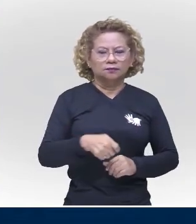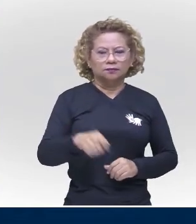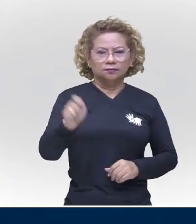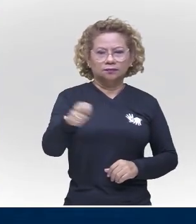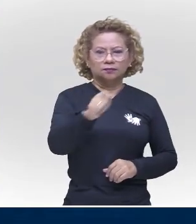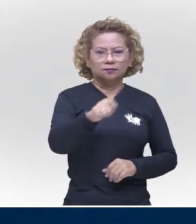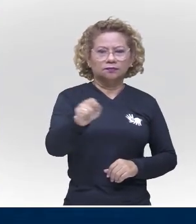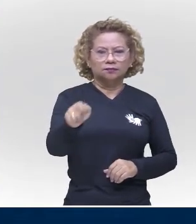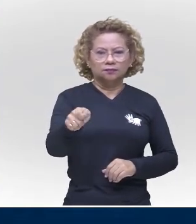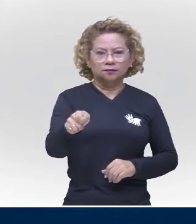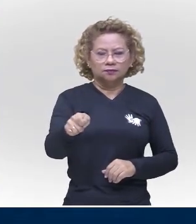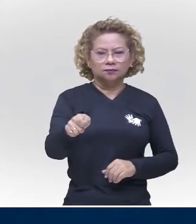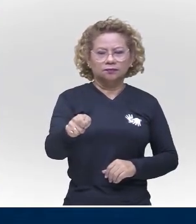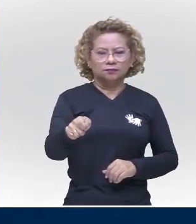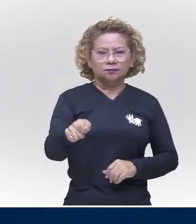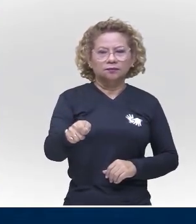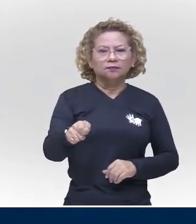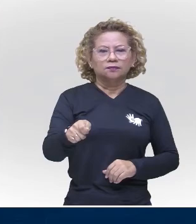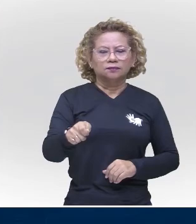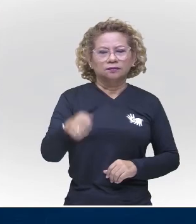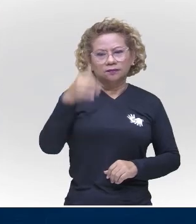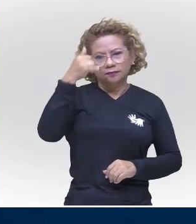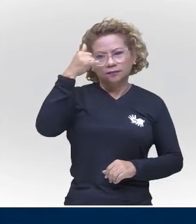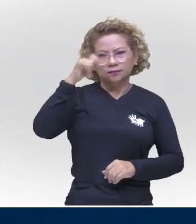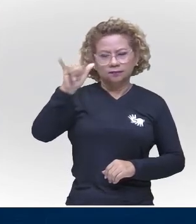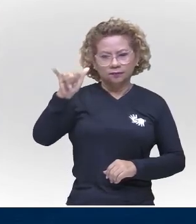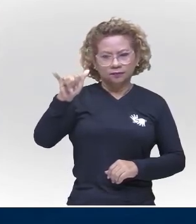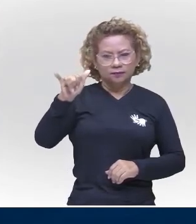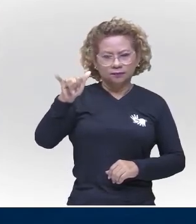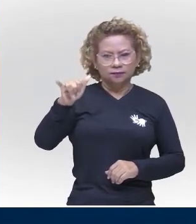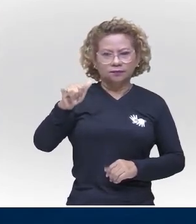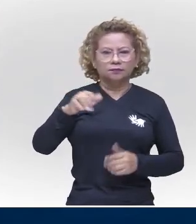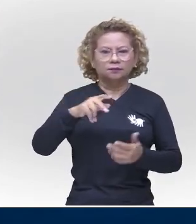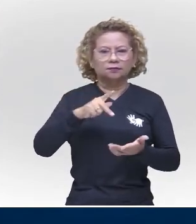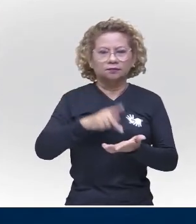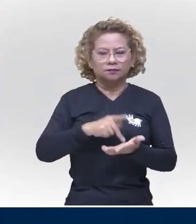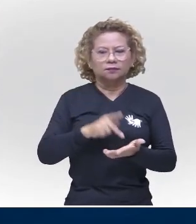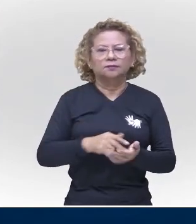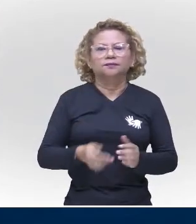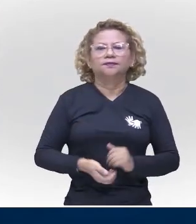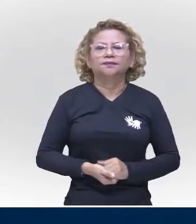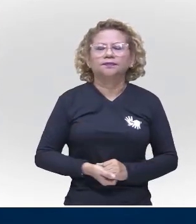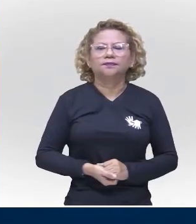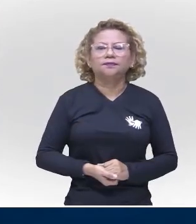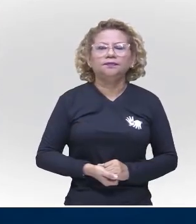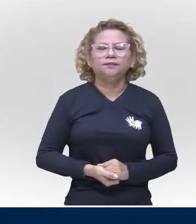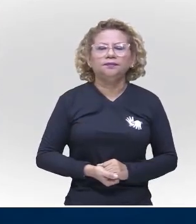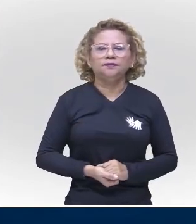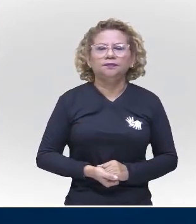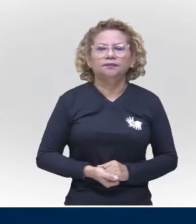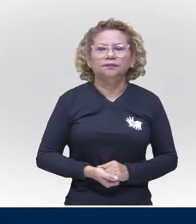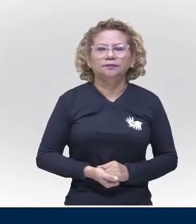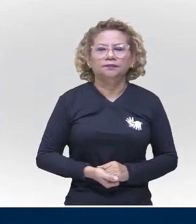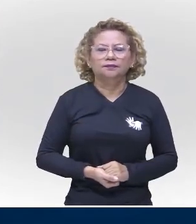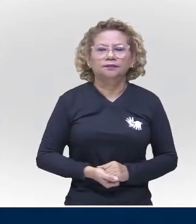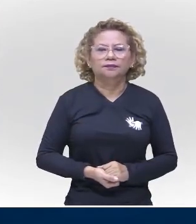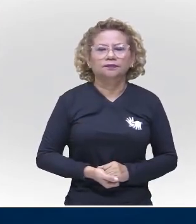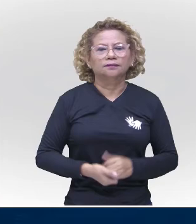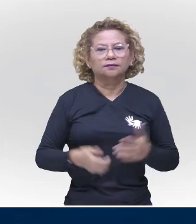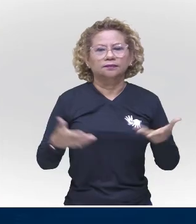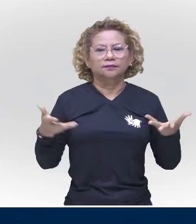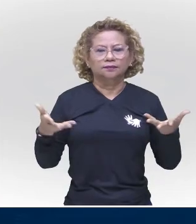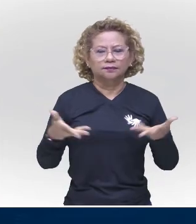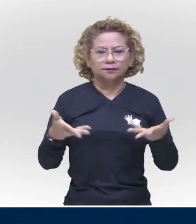para efetuar os golpes para fazer a pontuação. Muito bem, agora nós iremos falar a respeito